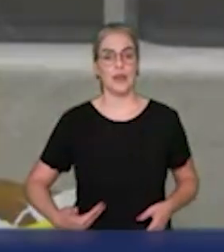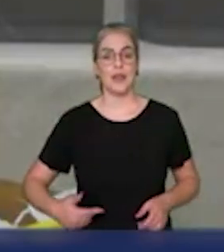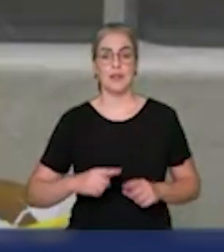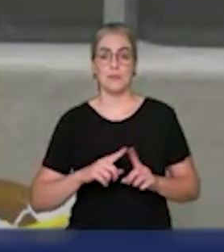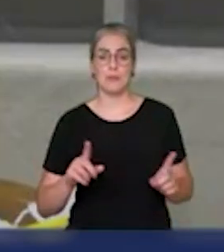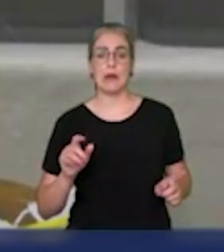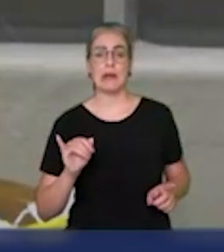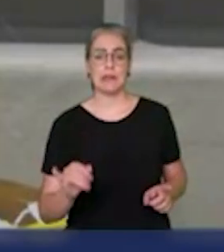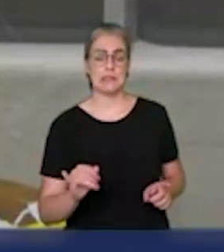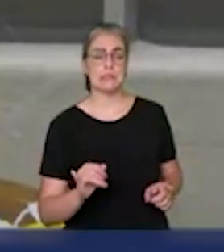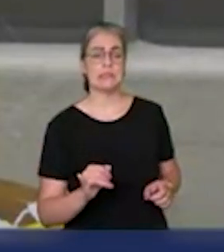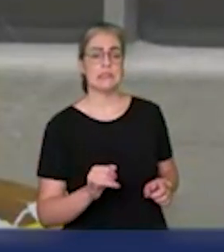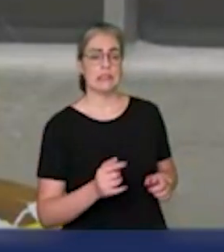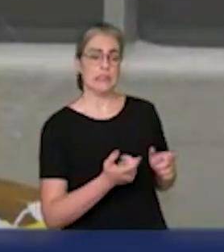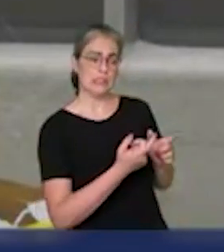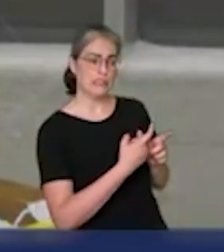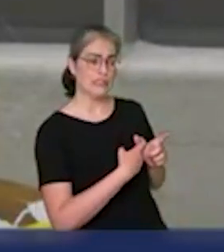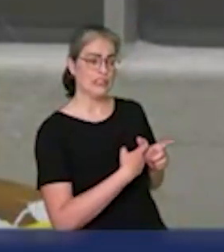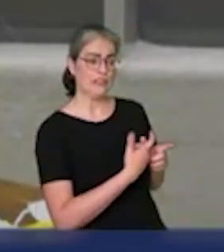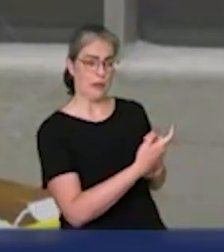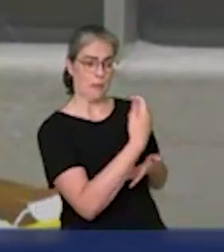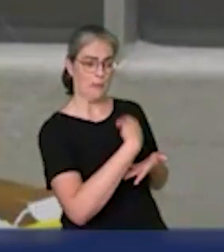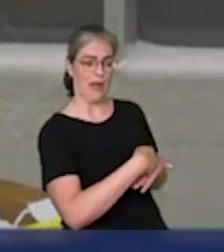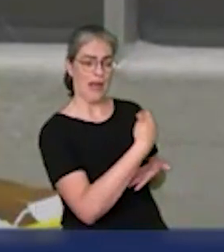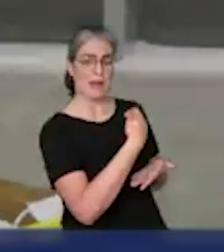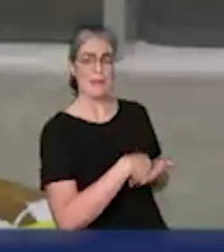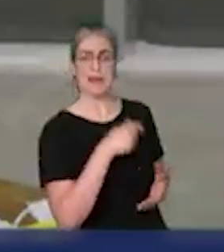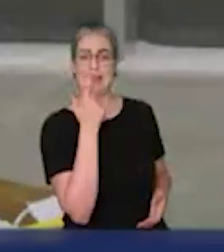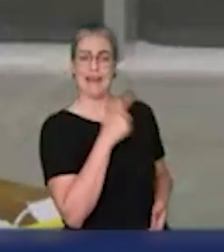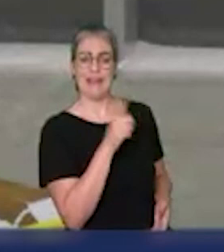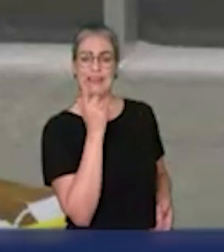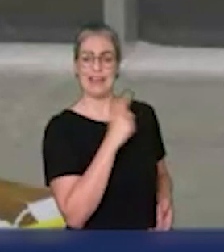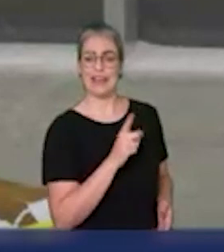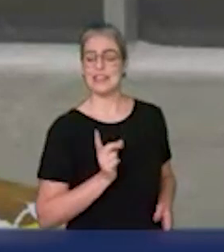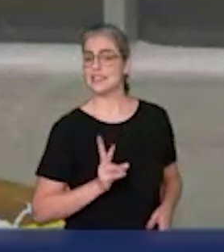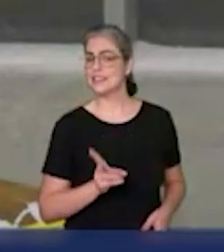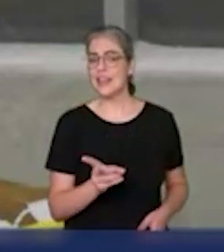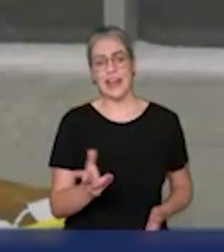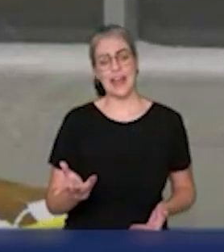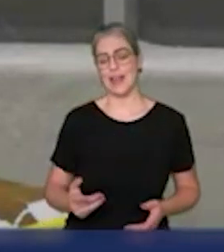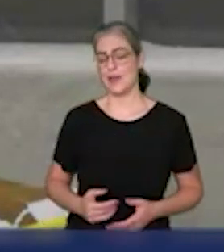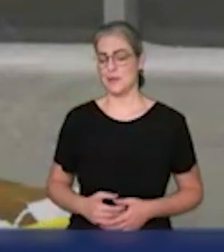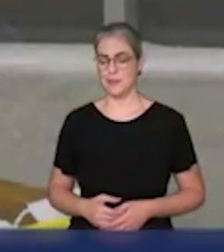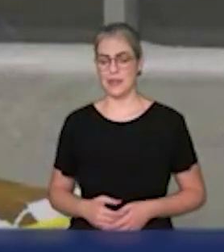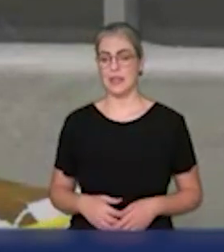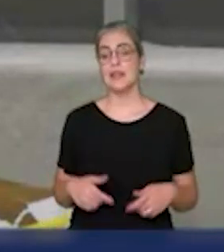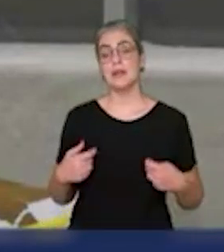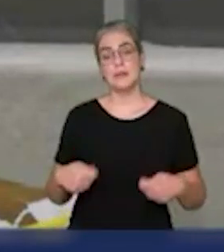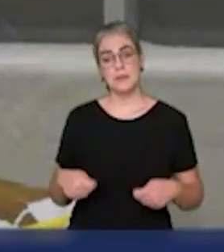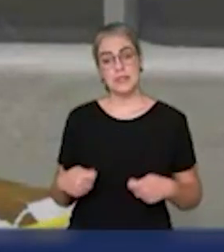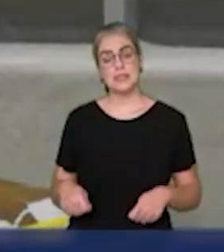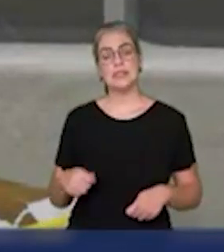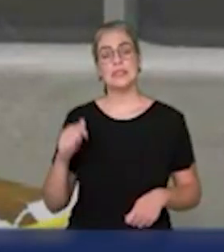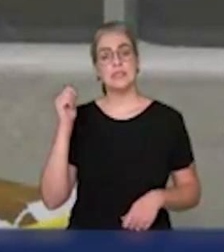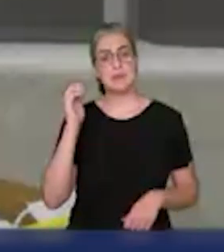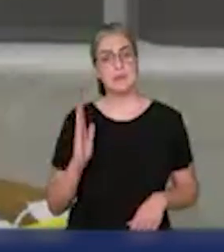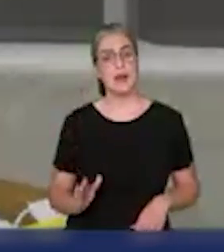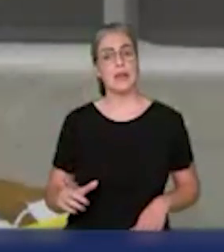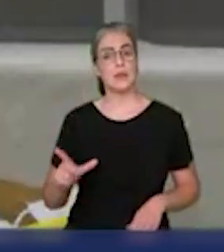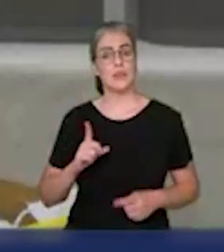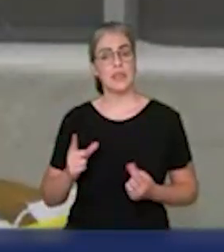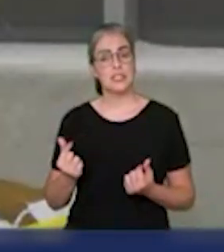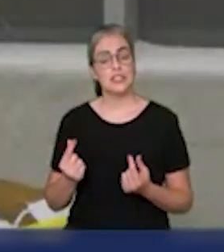isso o tempo inteiro. É preciso que haja recursos nesse país para investir em educação, em